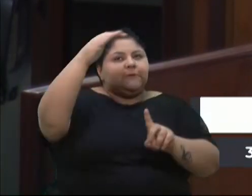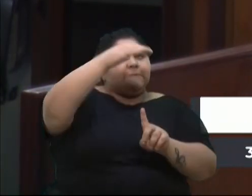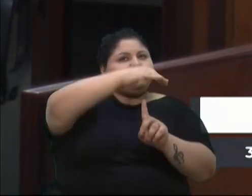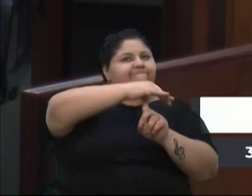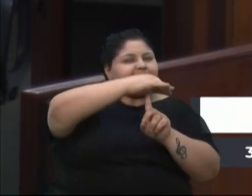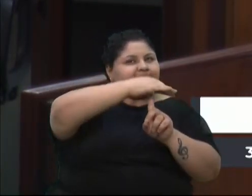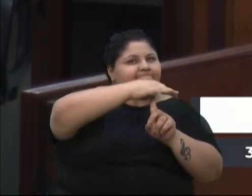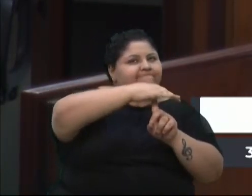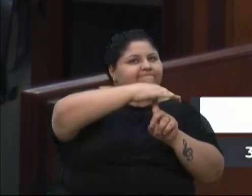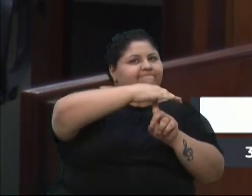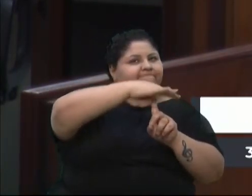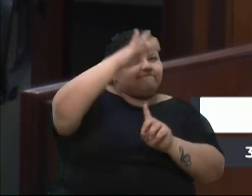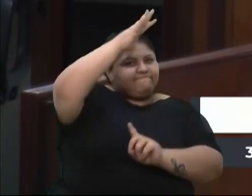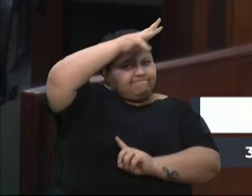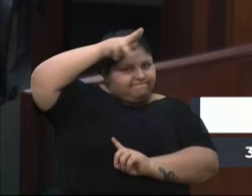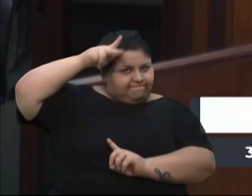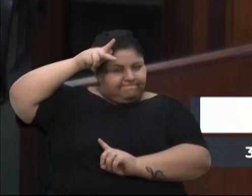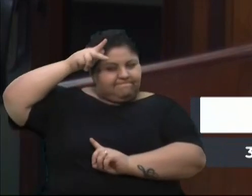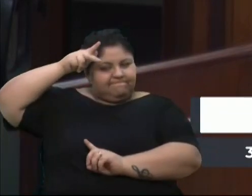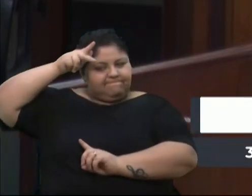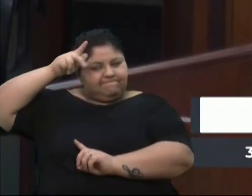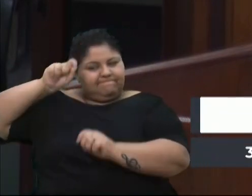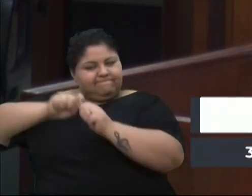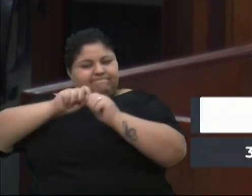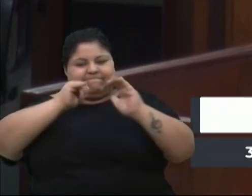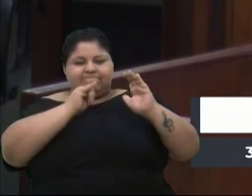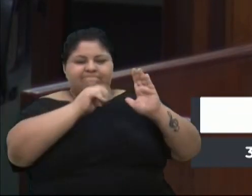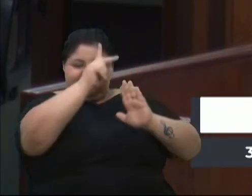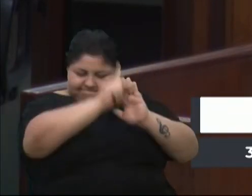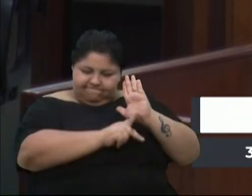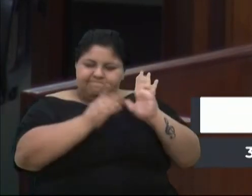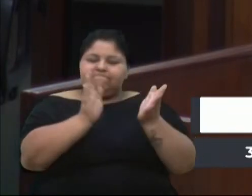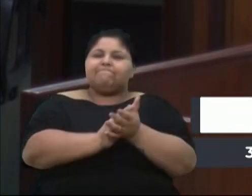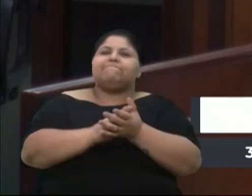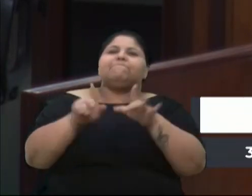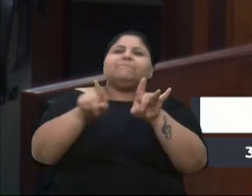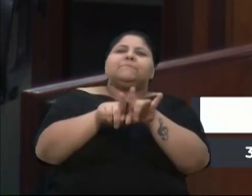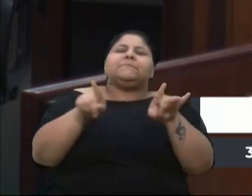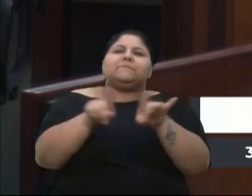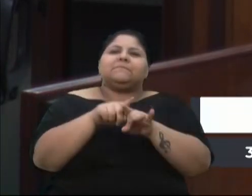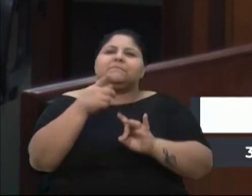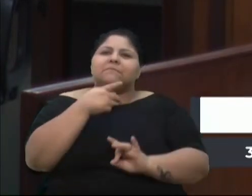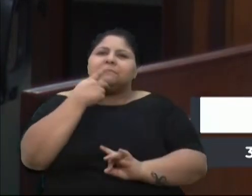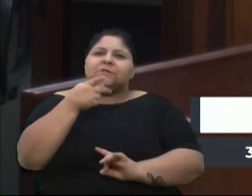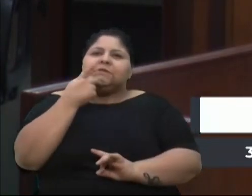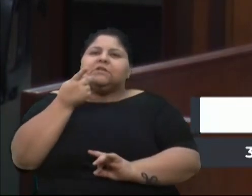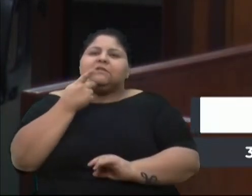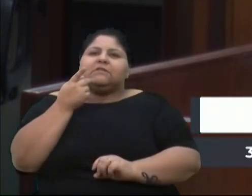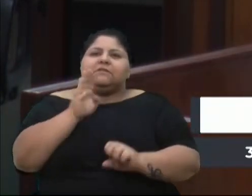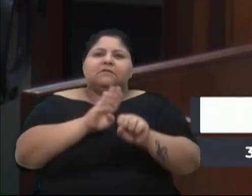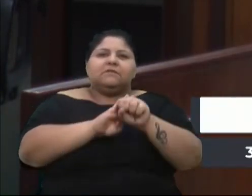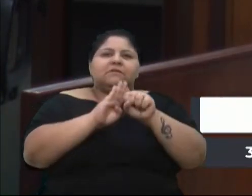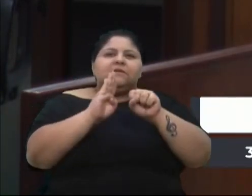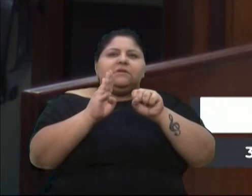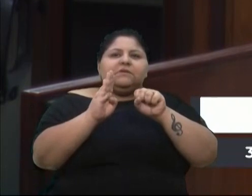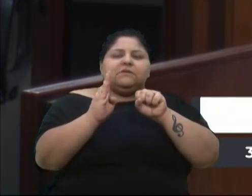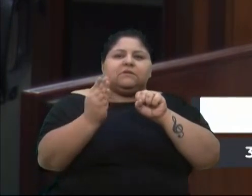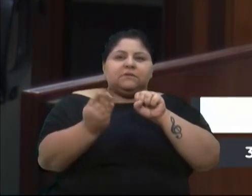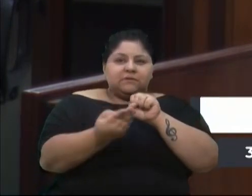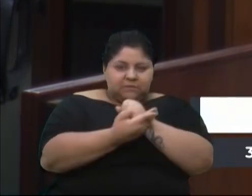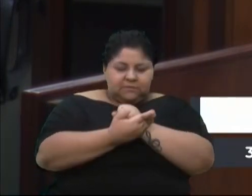municipal faça esse projeto aí. Também falaram ali do bairro São Ciro, a iluminação também